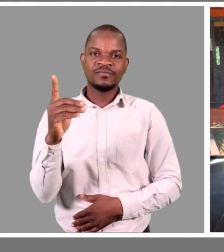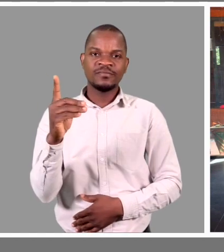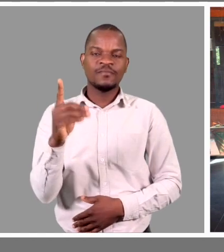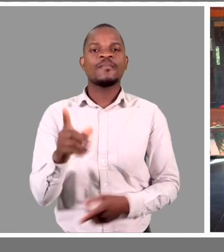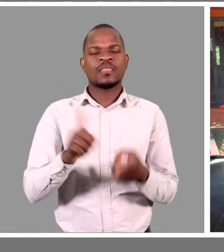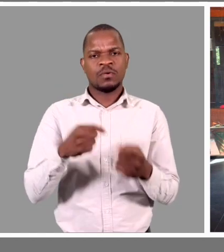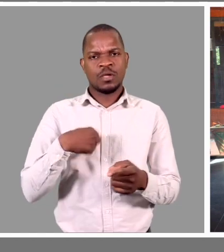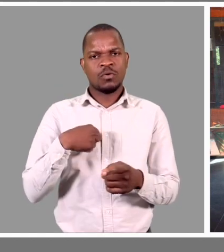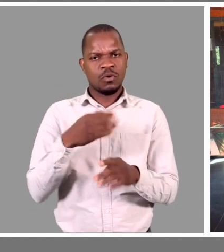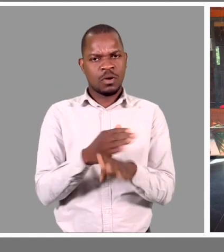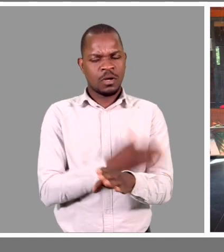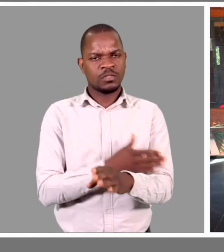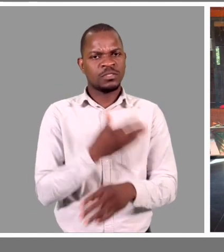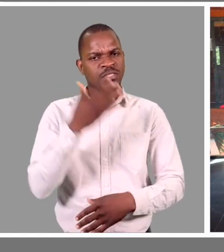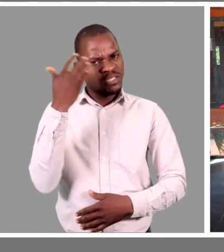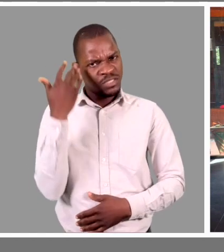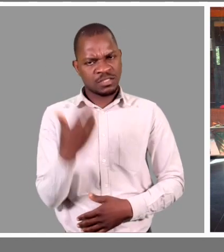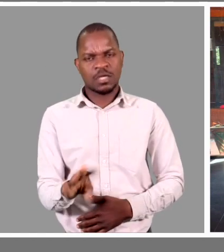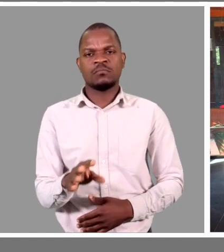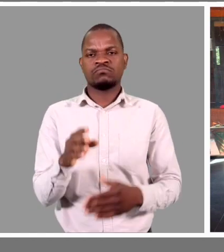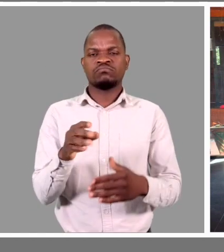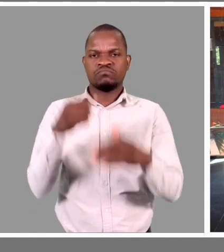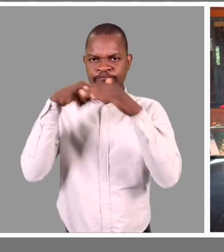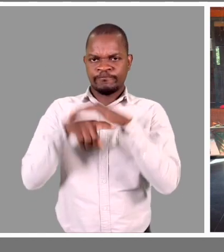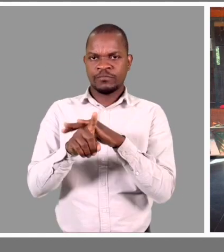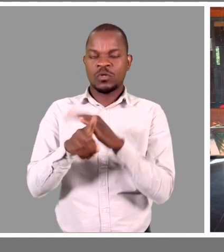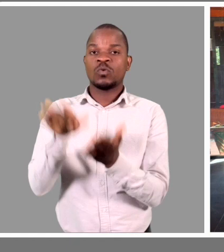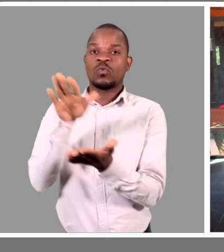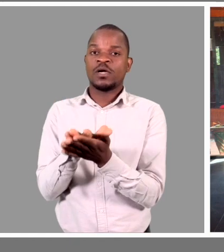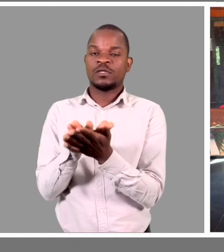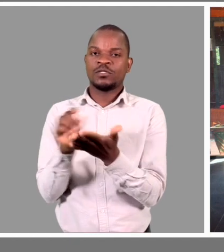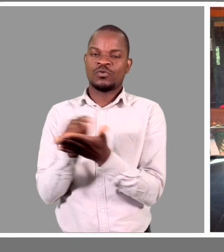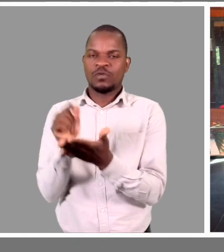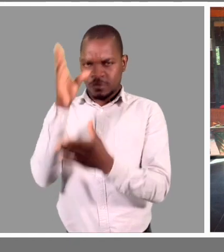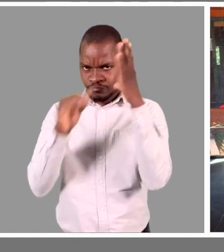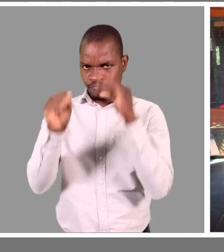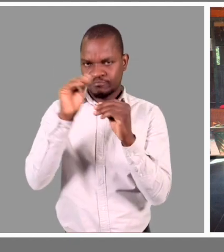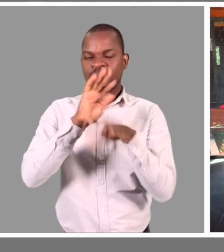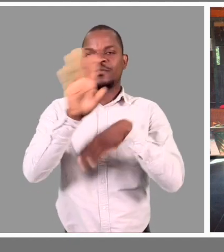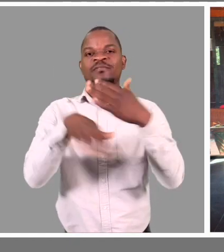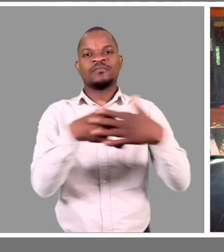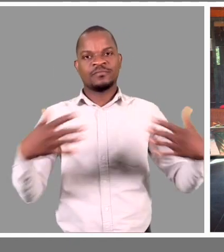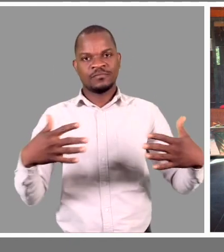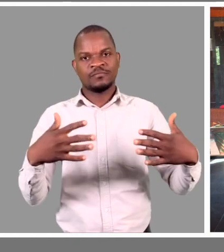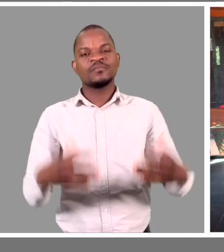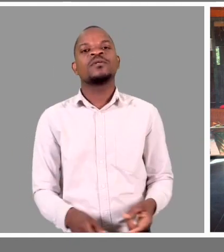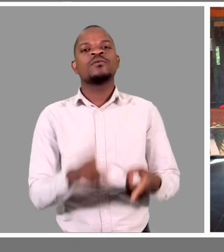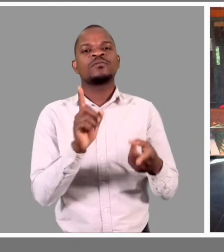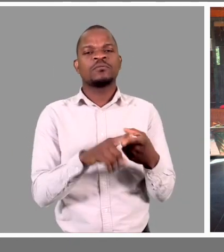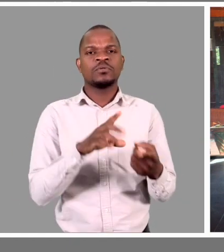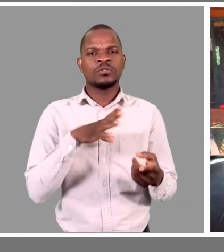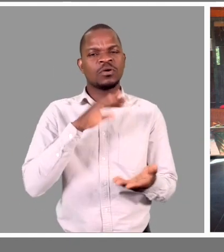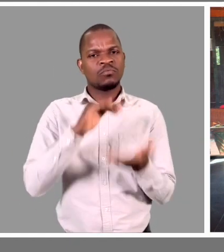e dizer que eu mesma já estive numa escola de língua de sinais, tive os meus